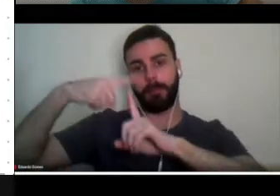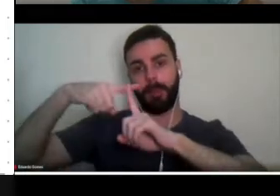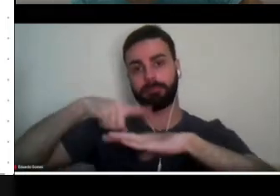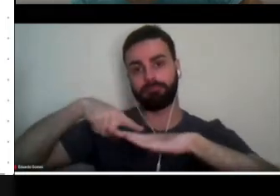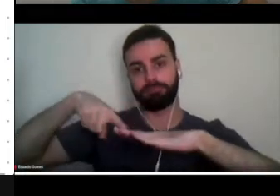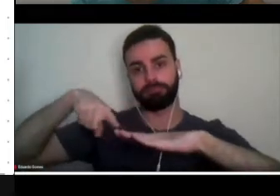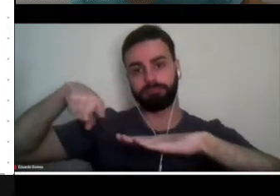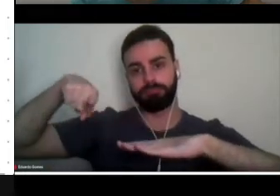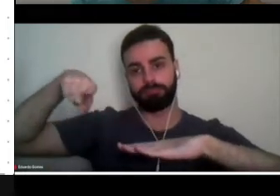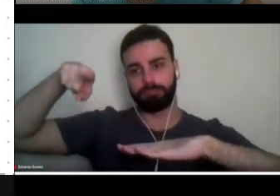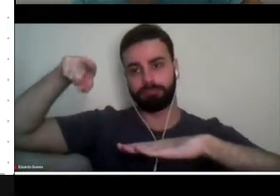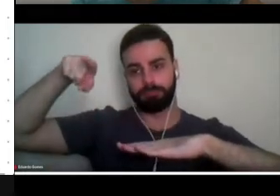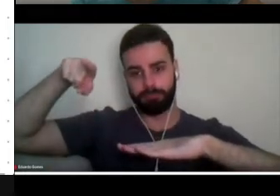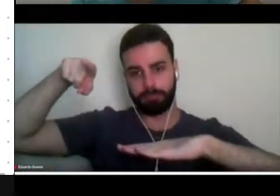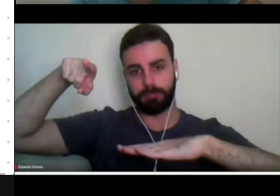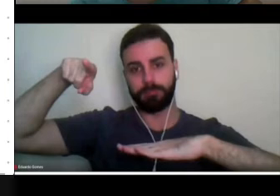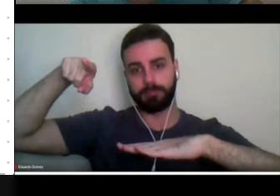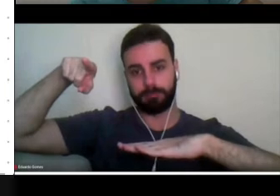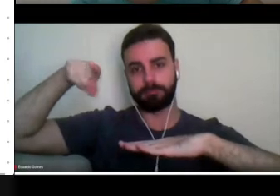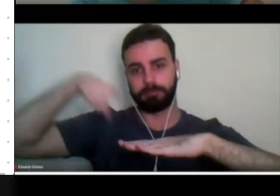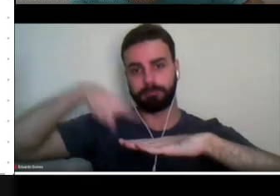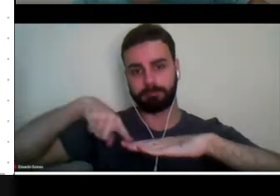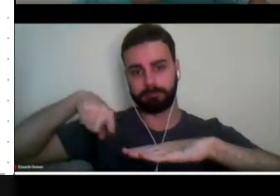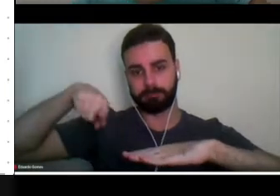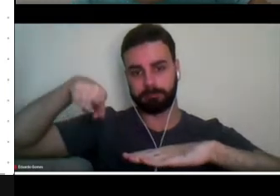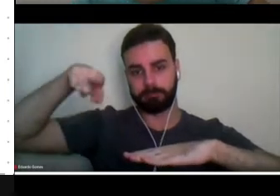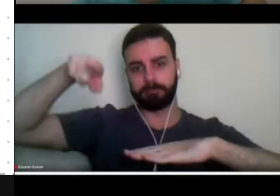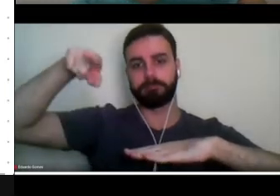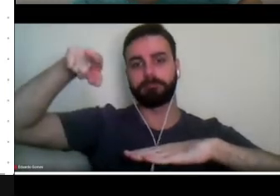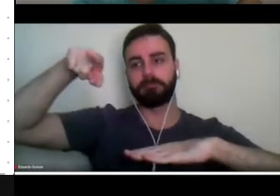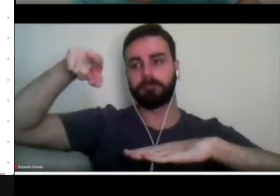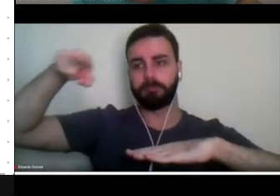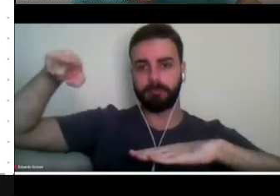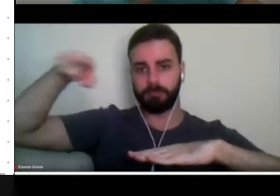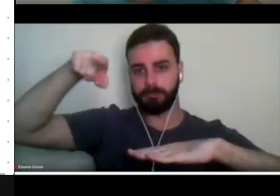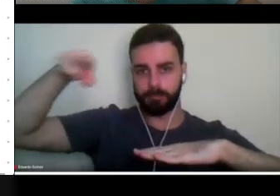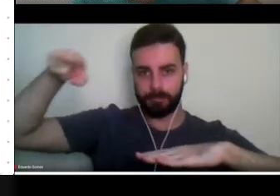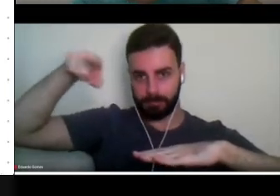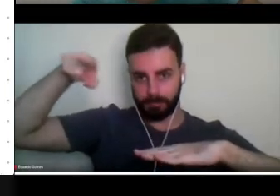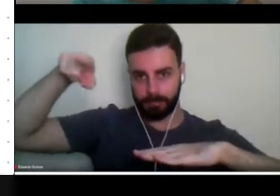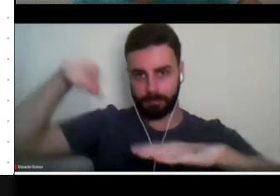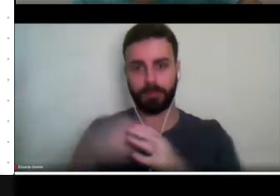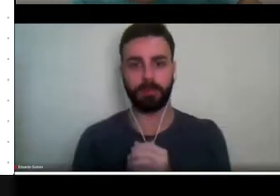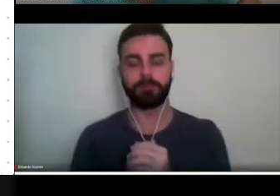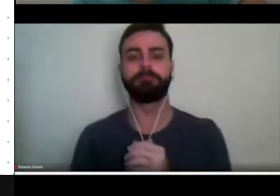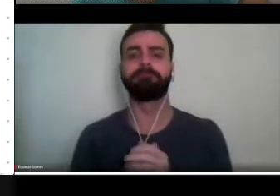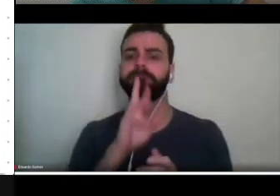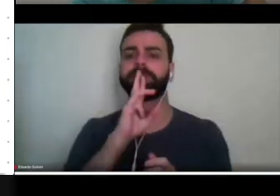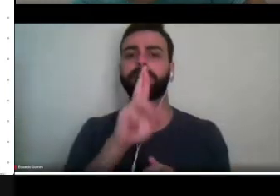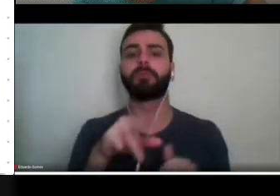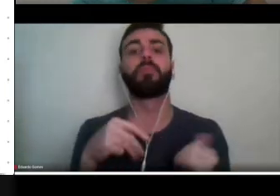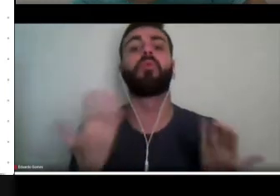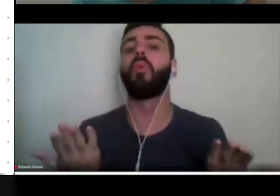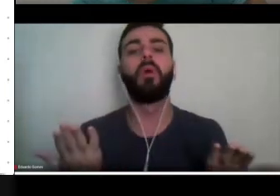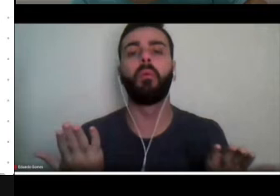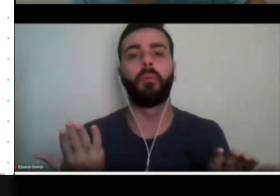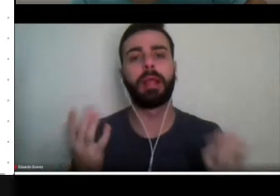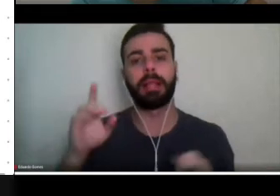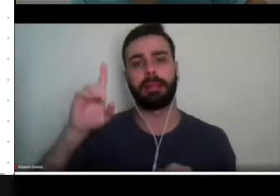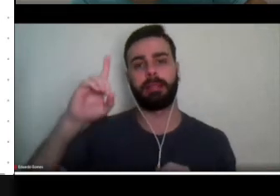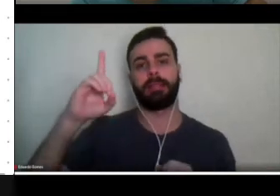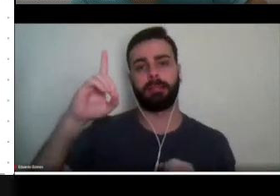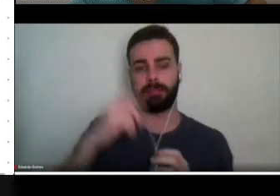positiva e constante. Então, a melhor resposta é a letra D. Então, deixa eu fazer de cor aqui, ó.